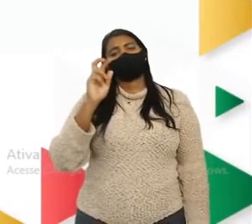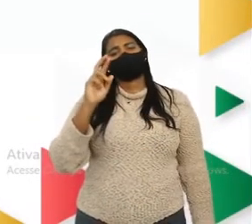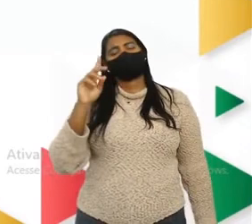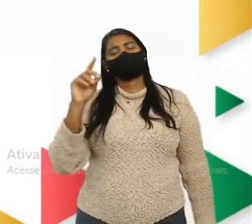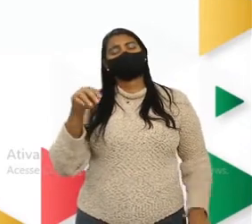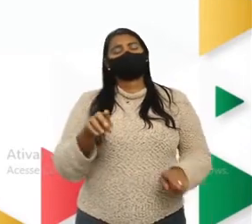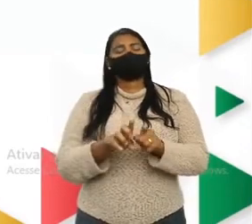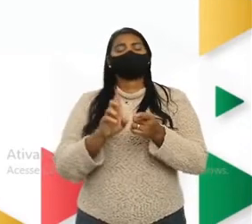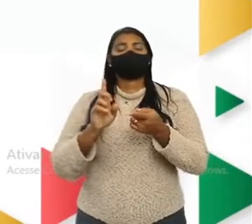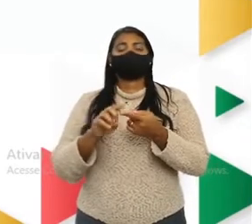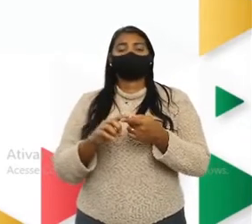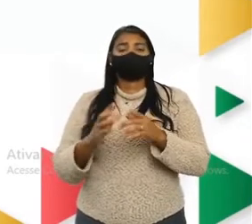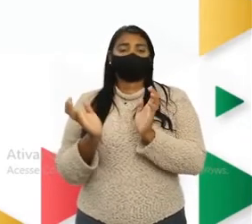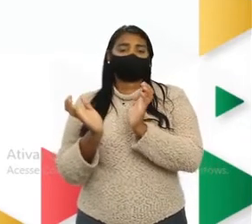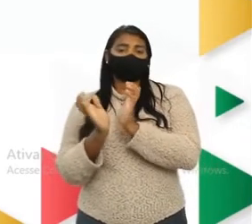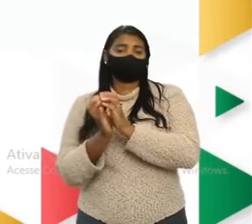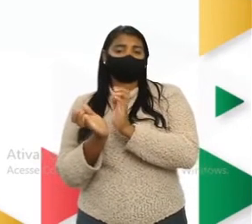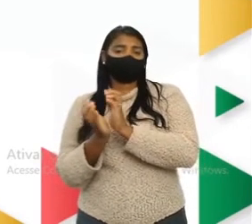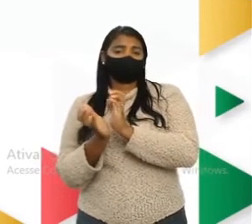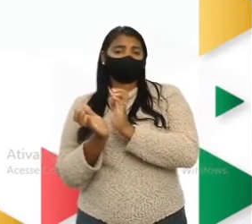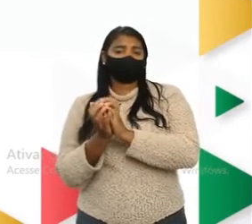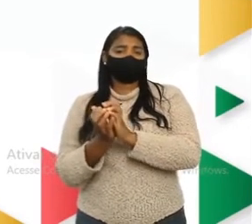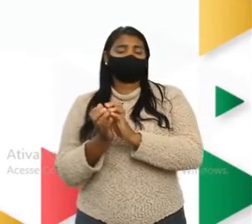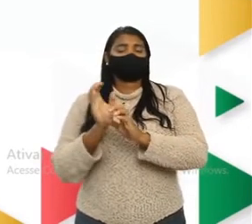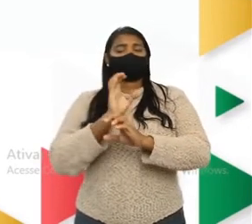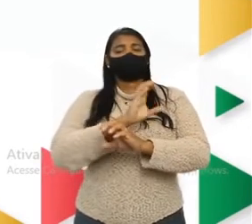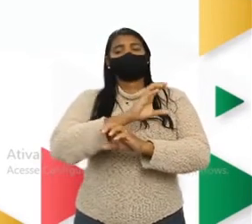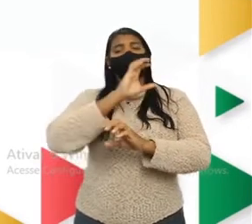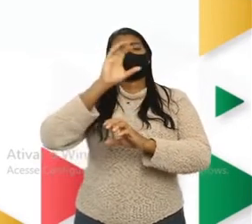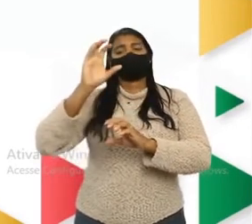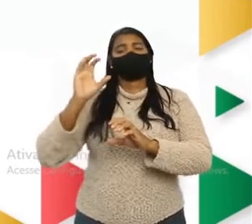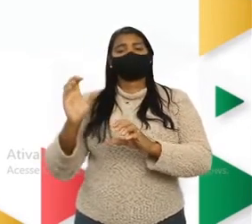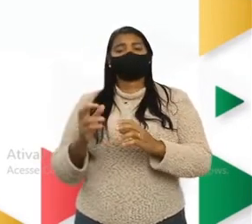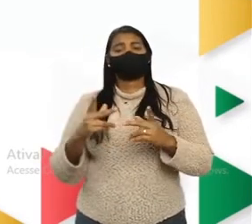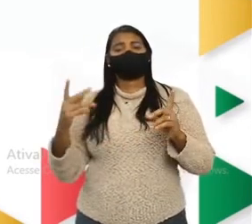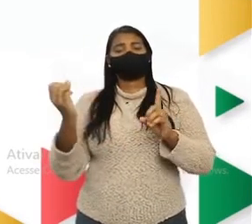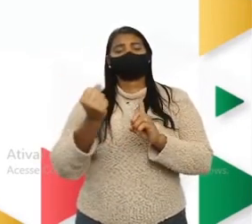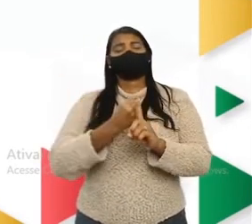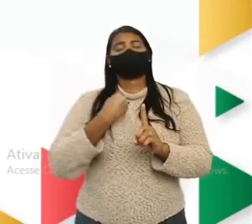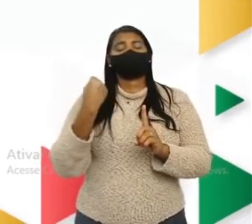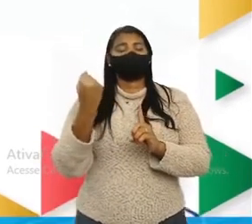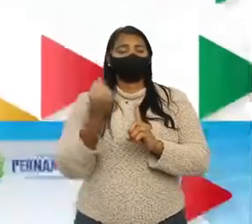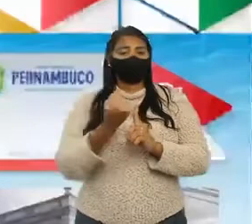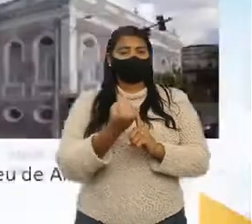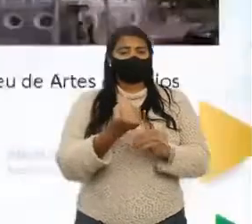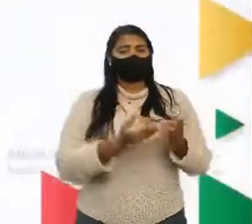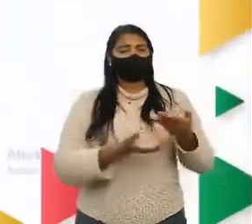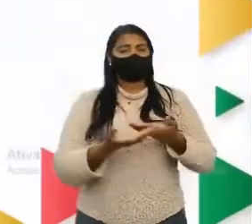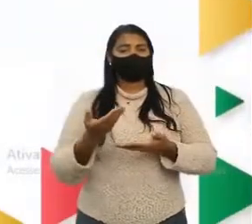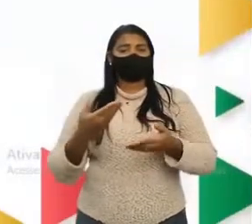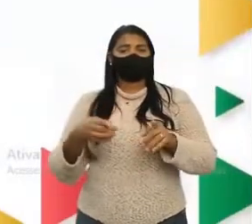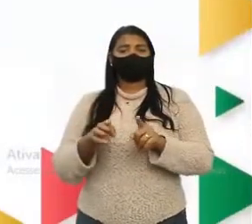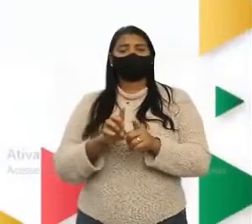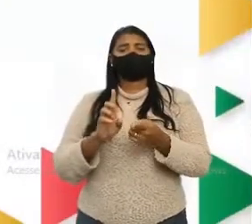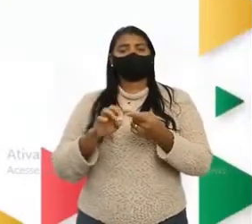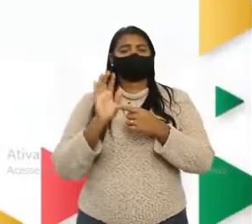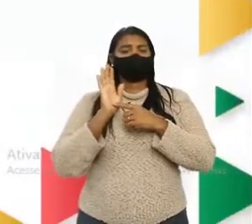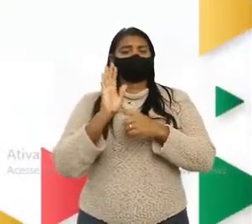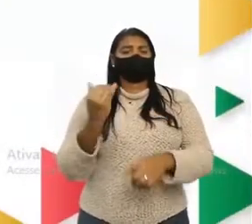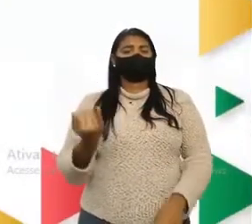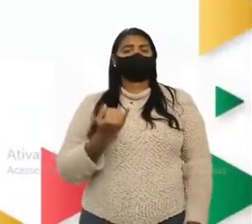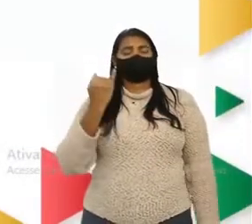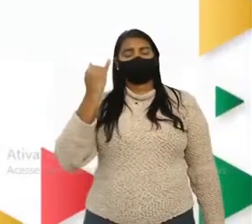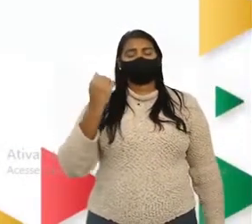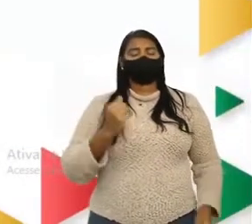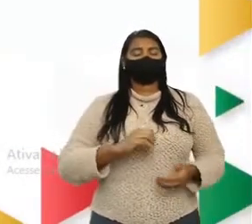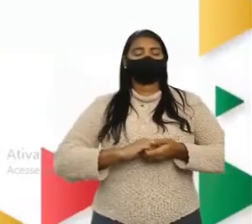aqui em Pernambuco, como essas corporações, né, como essas sociedades elas vão ter também um protagonismo